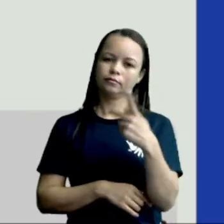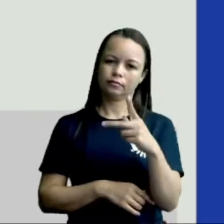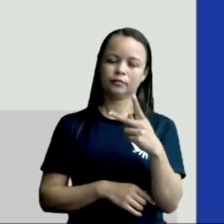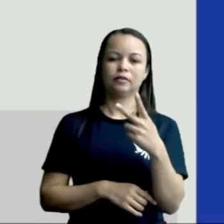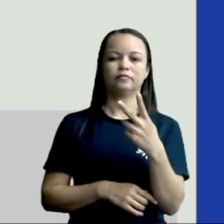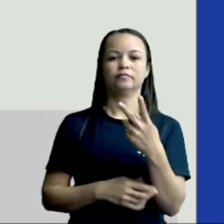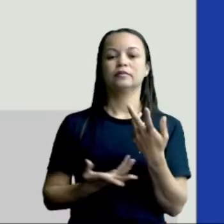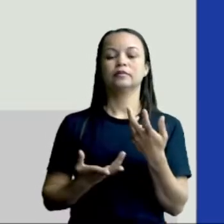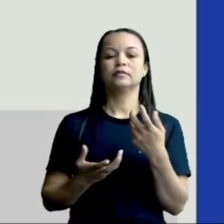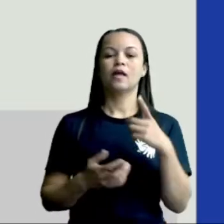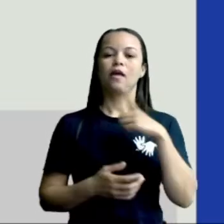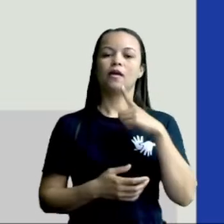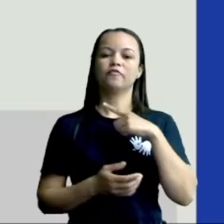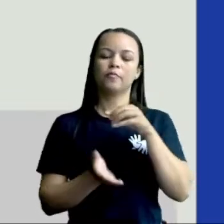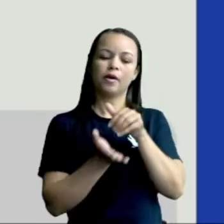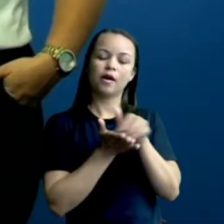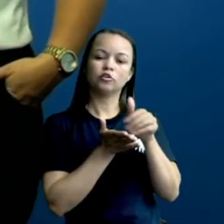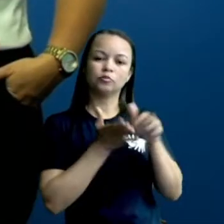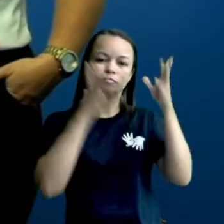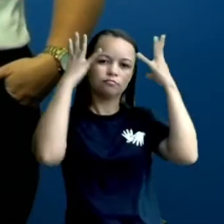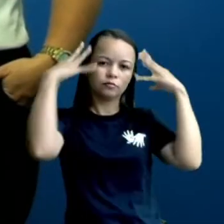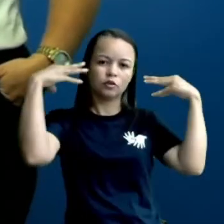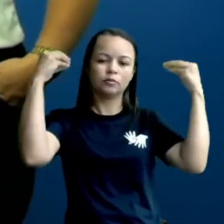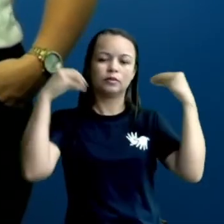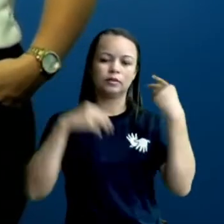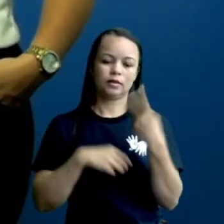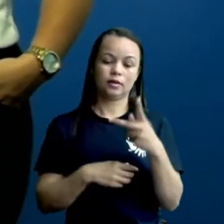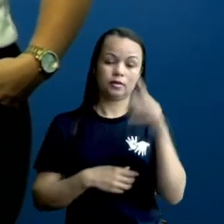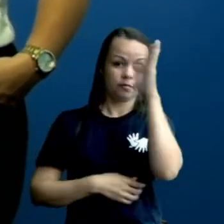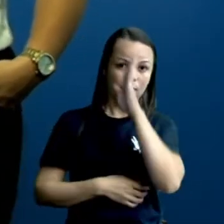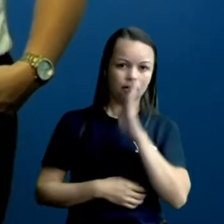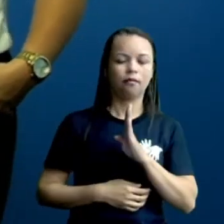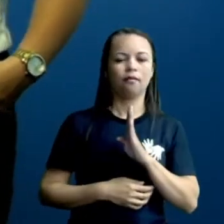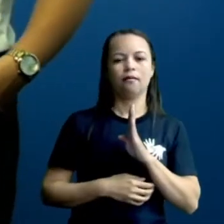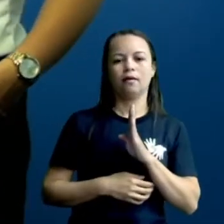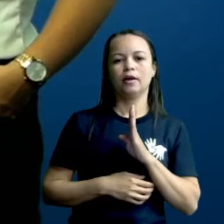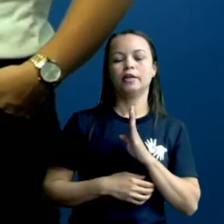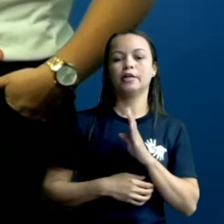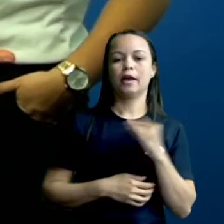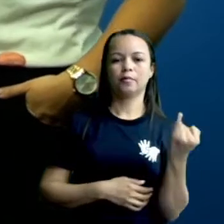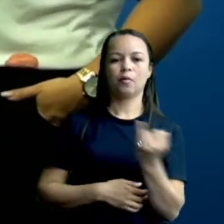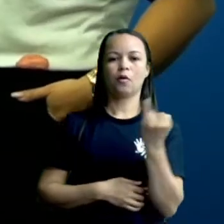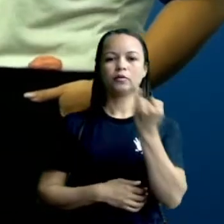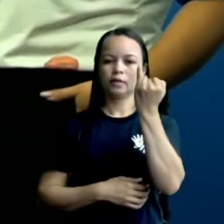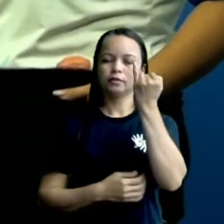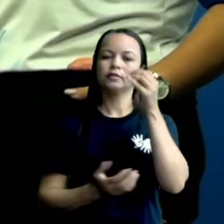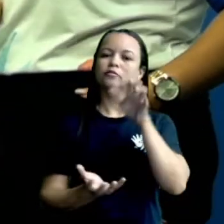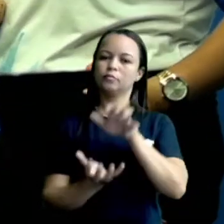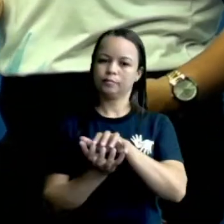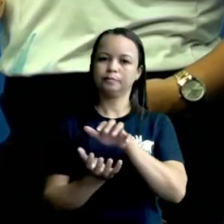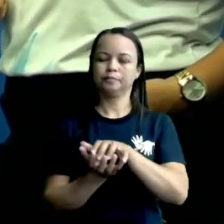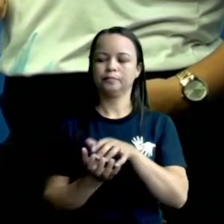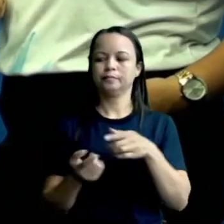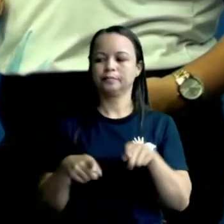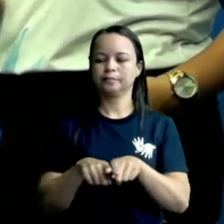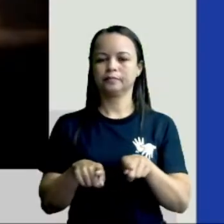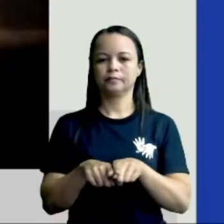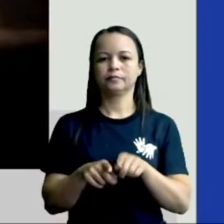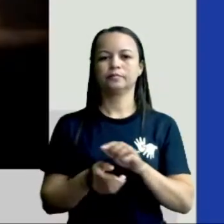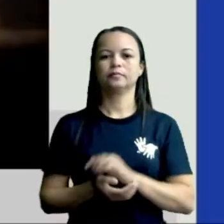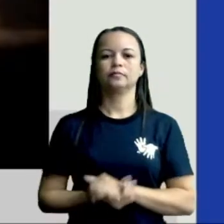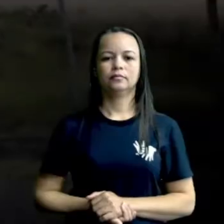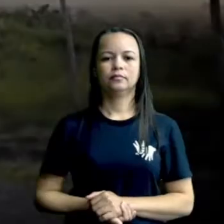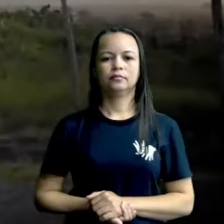vitória teve para expulsar os holandeses aqui do Brasil e a importância que teve para Pernambuco. Vamos lá?